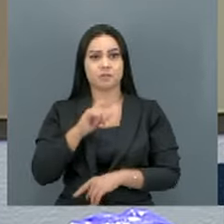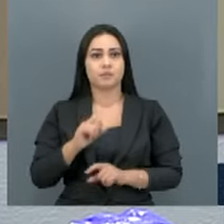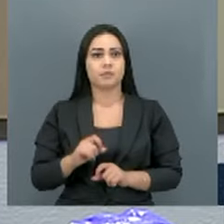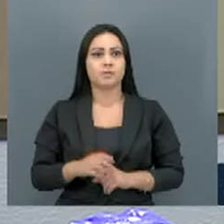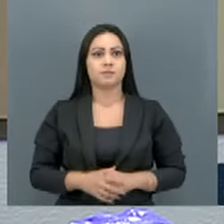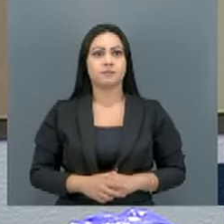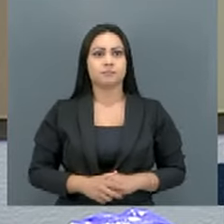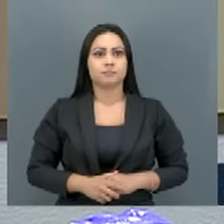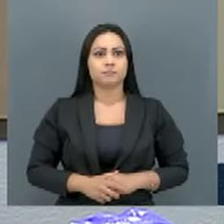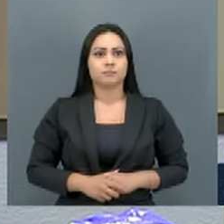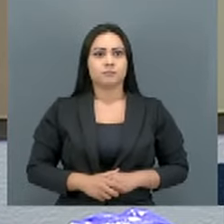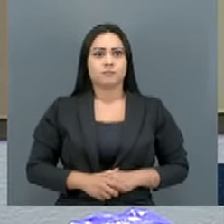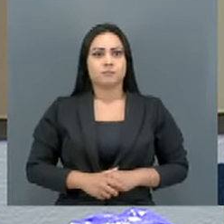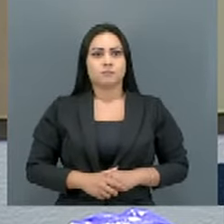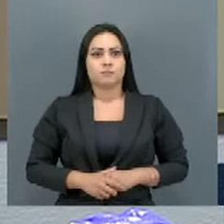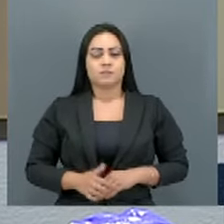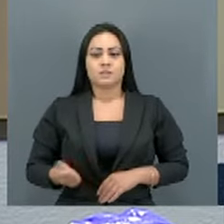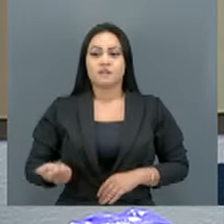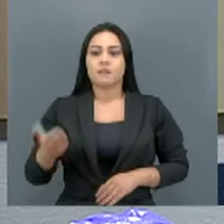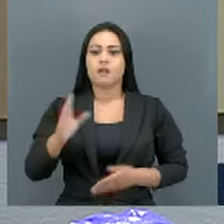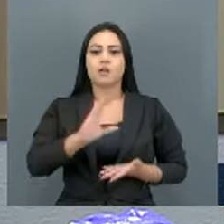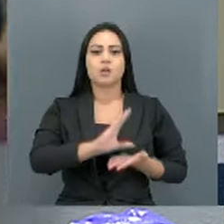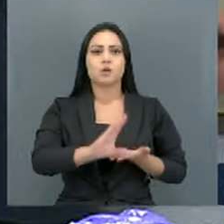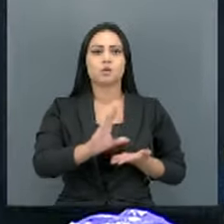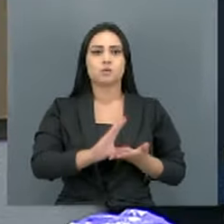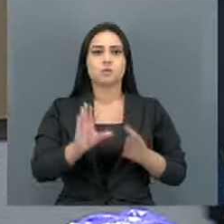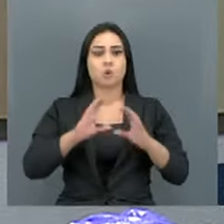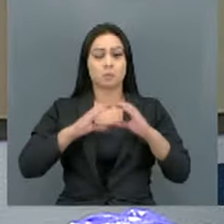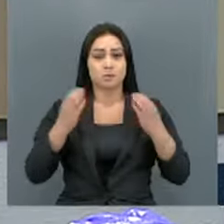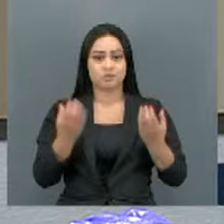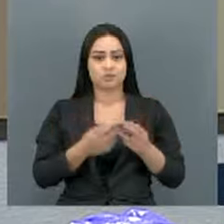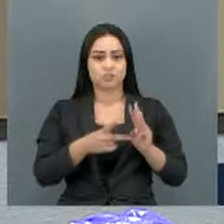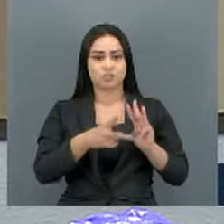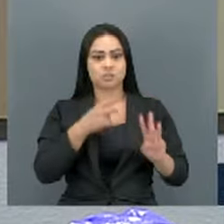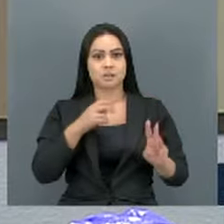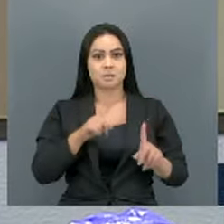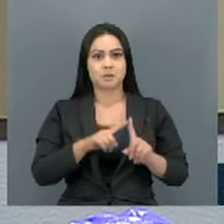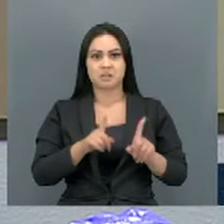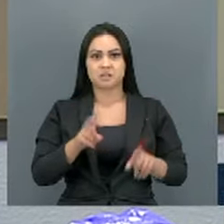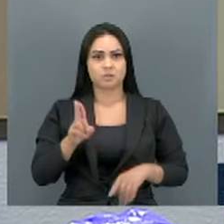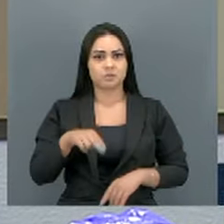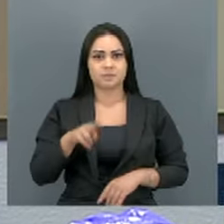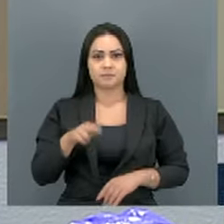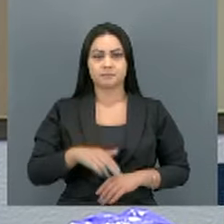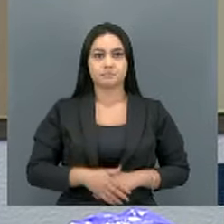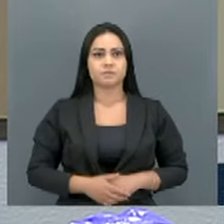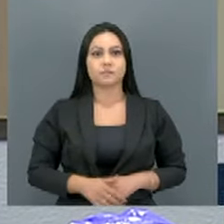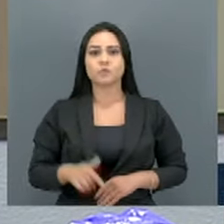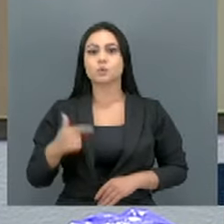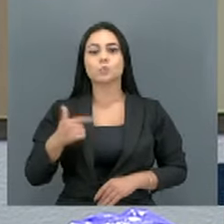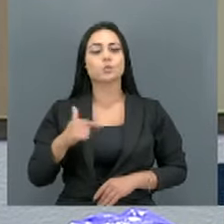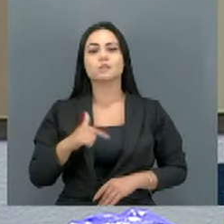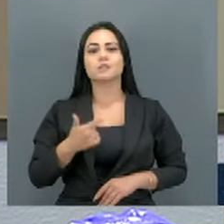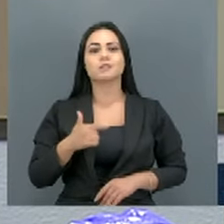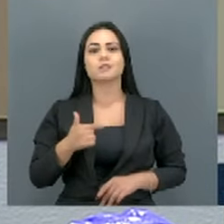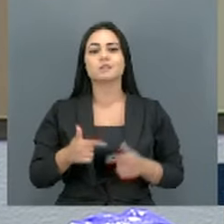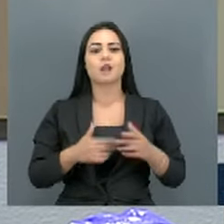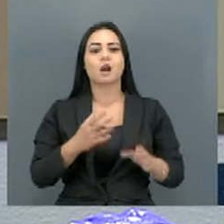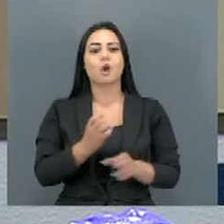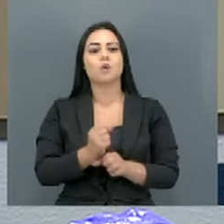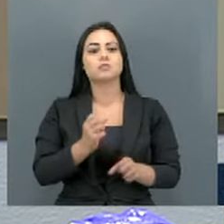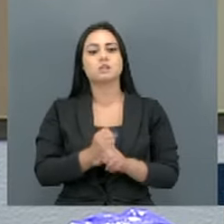para levar a recurso para comunidades indígenas, mas nunca. Não tem a prestação de conta